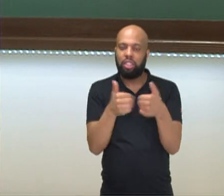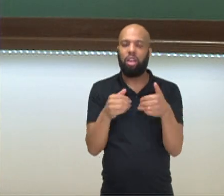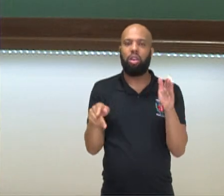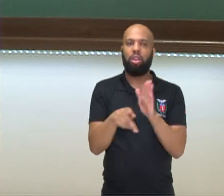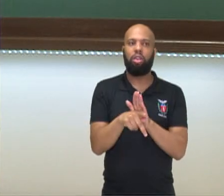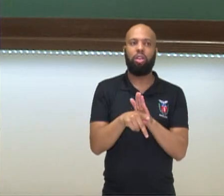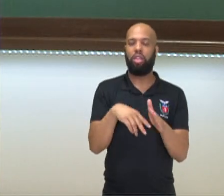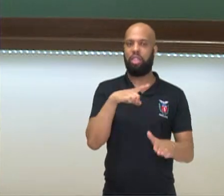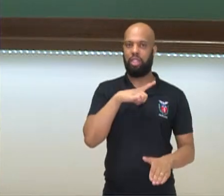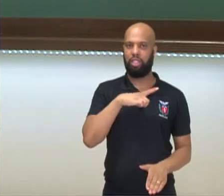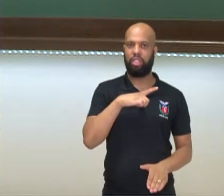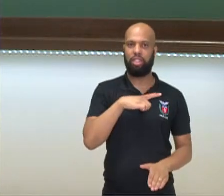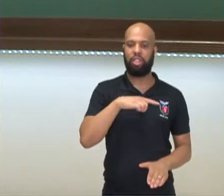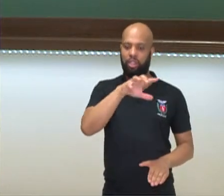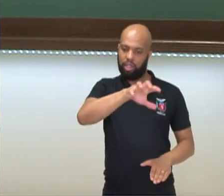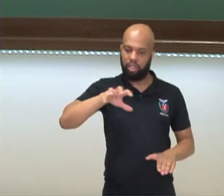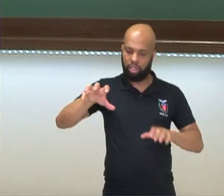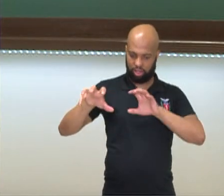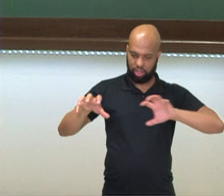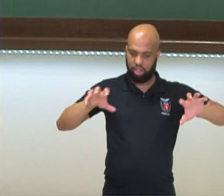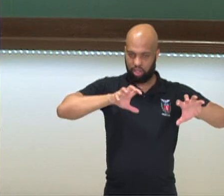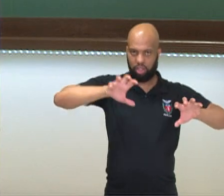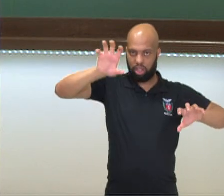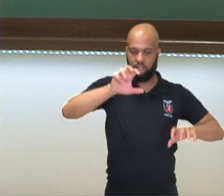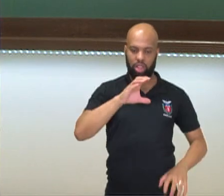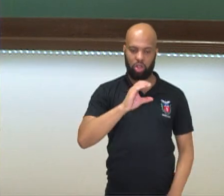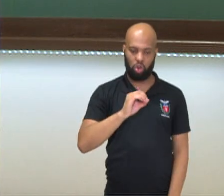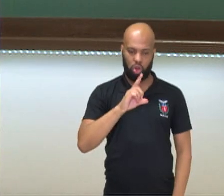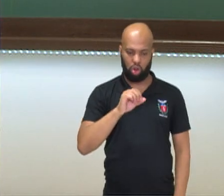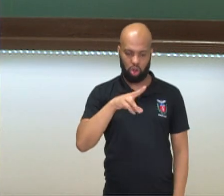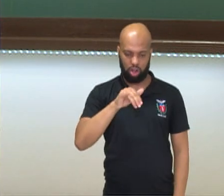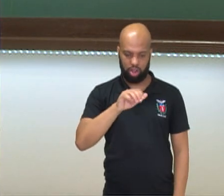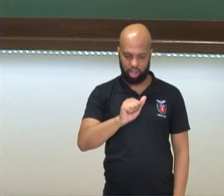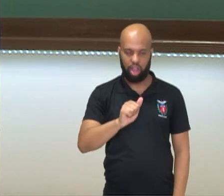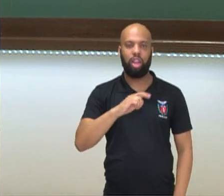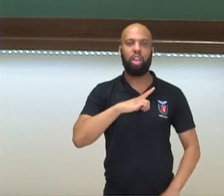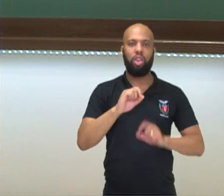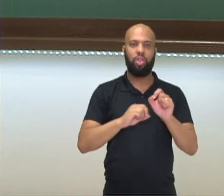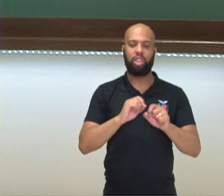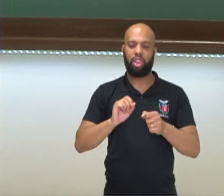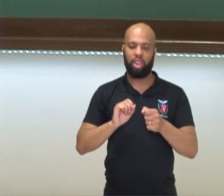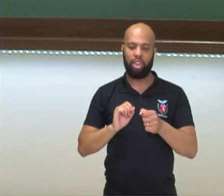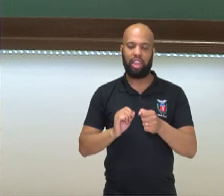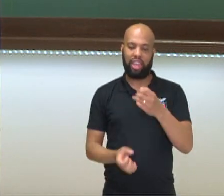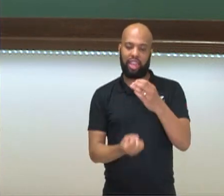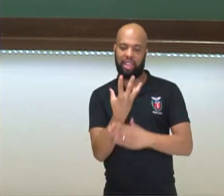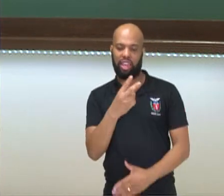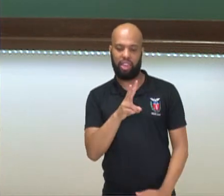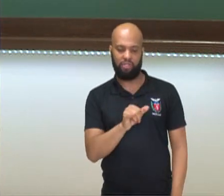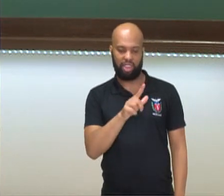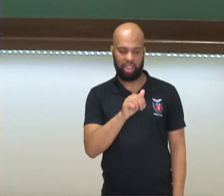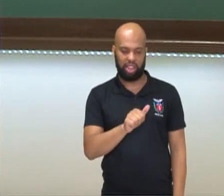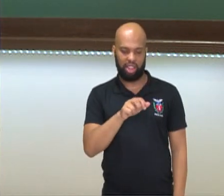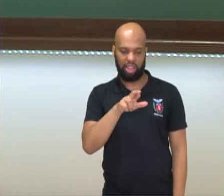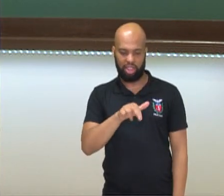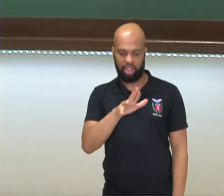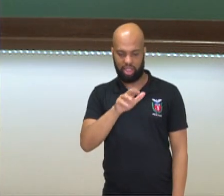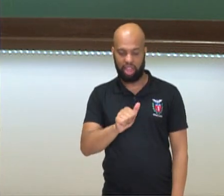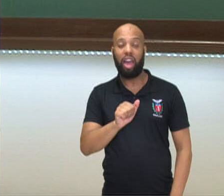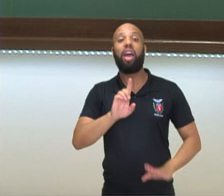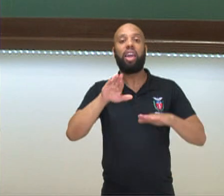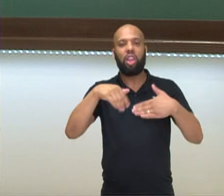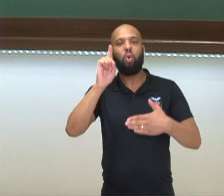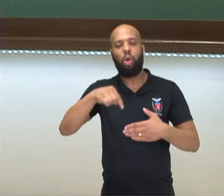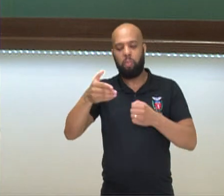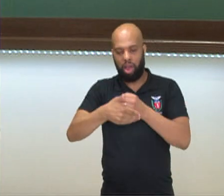que a localização de Vila Rica vai acabar, então, né, sendo criada ali a capitania de Minas